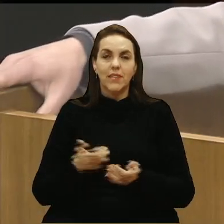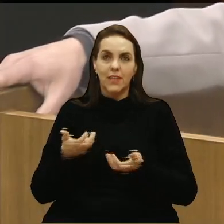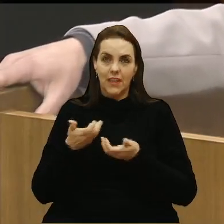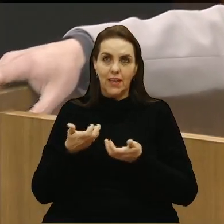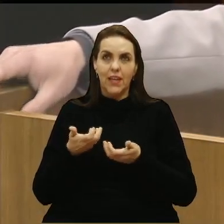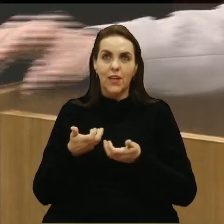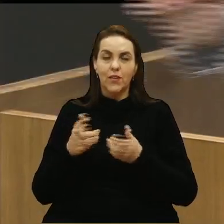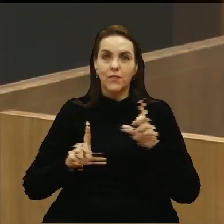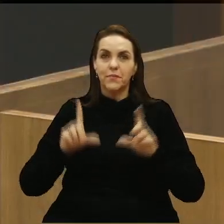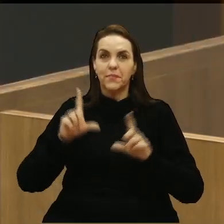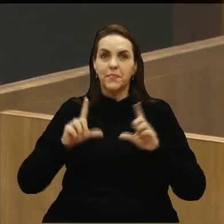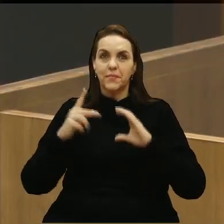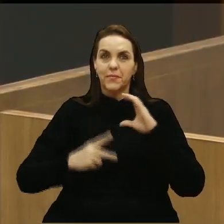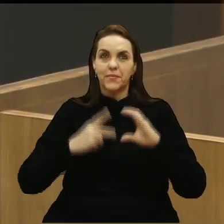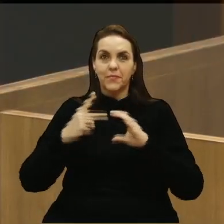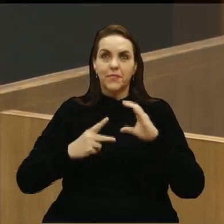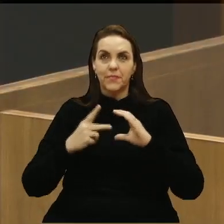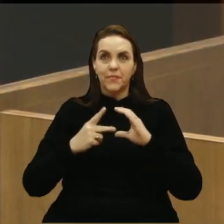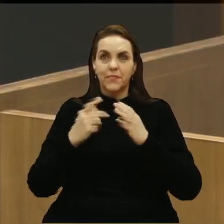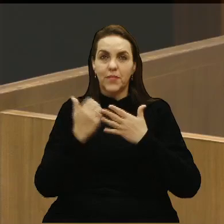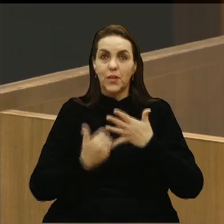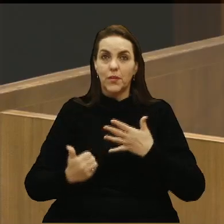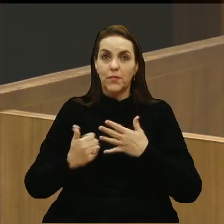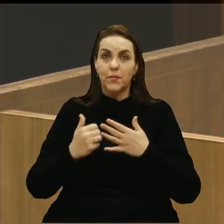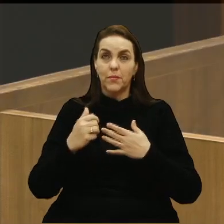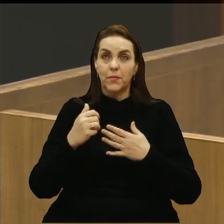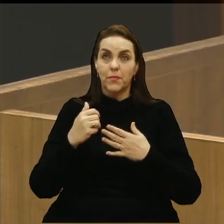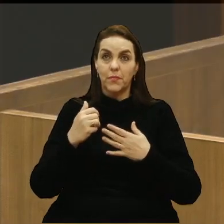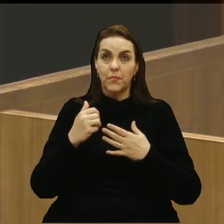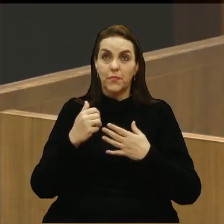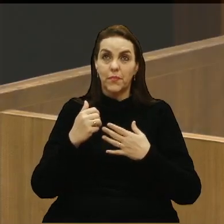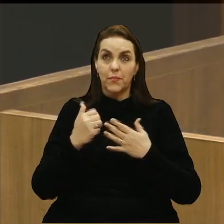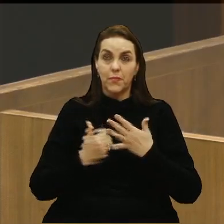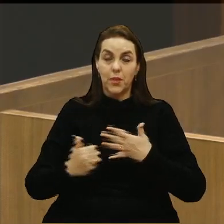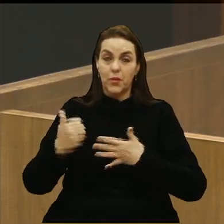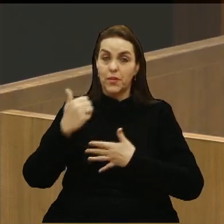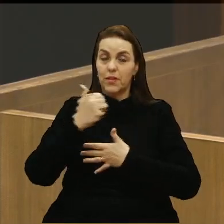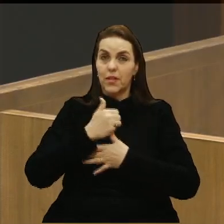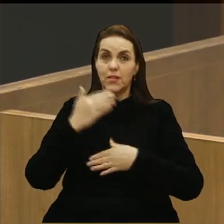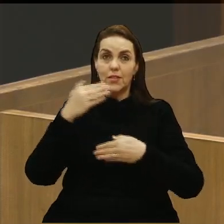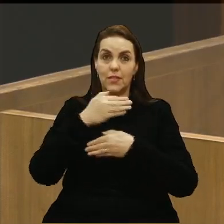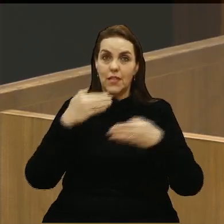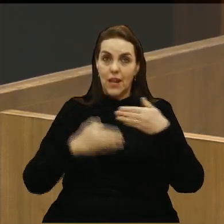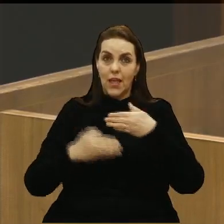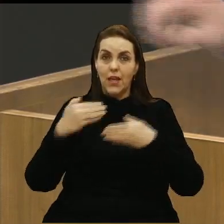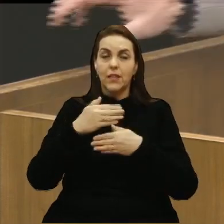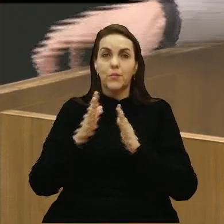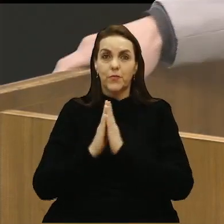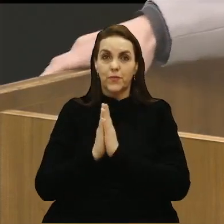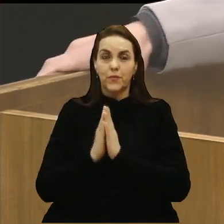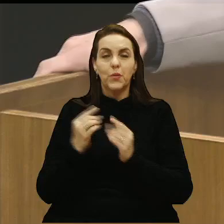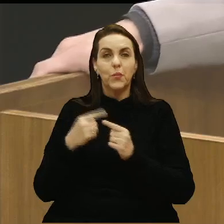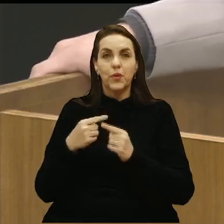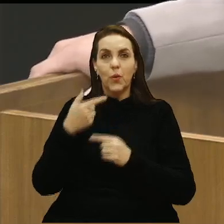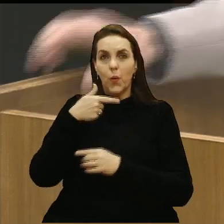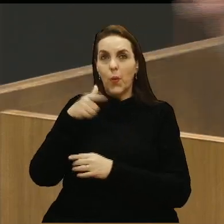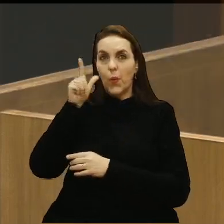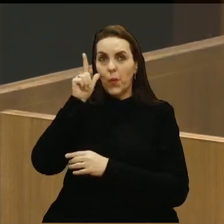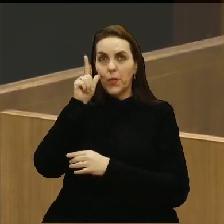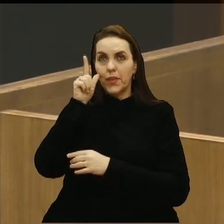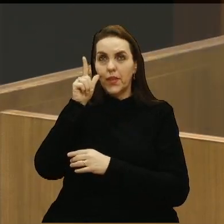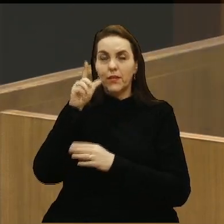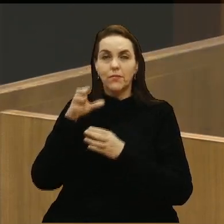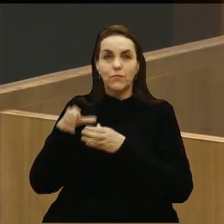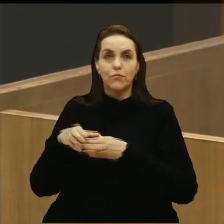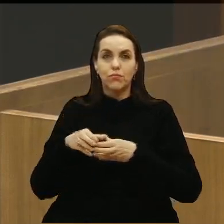que a TV Câmara dê prioridade aos slides, principalmente, pois ontem fizemos uma turnê